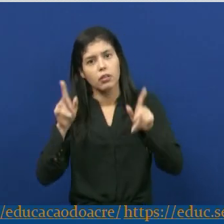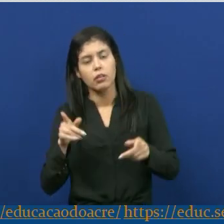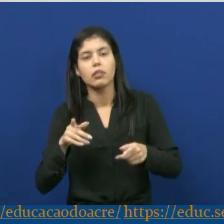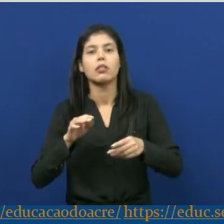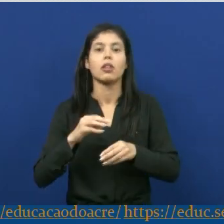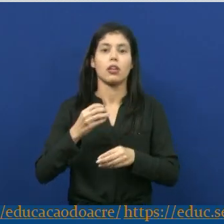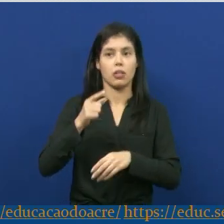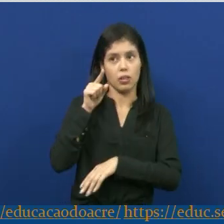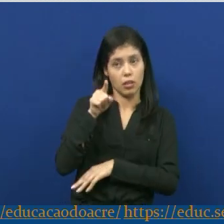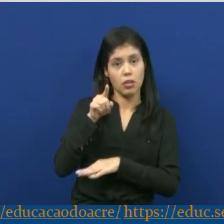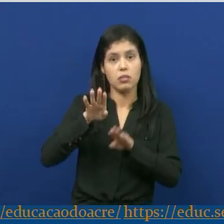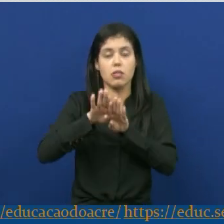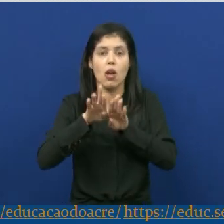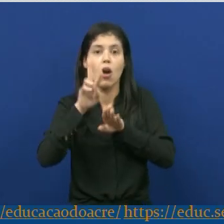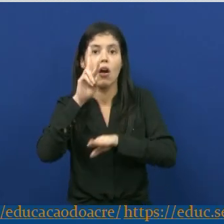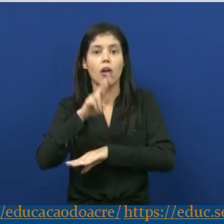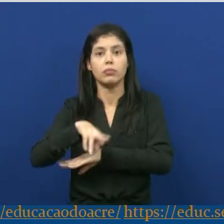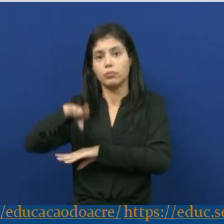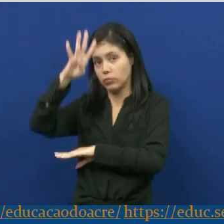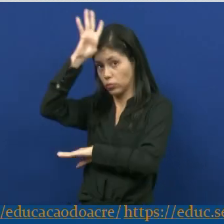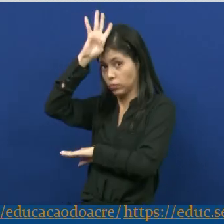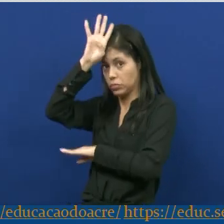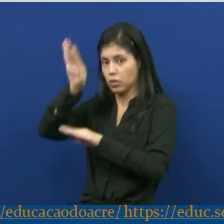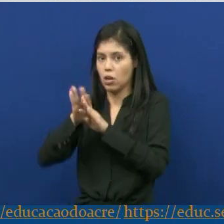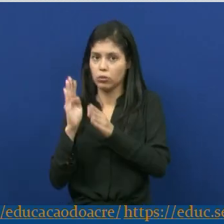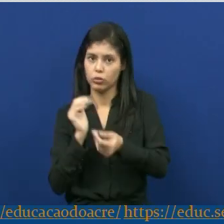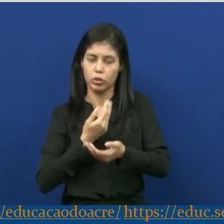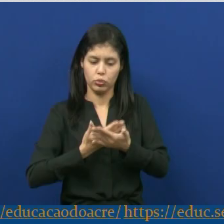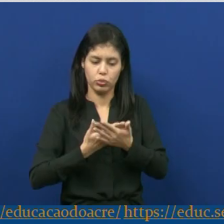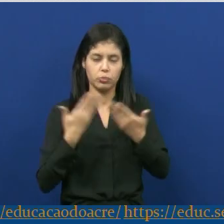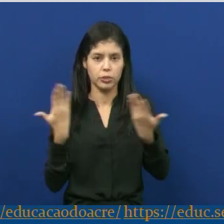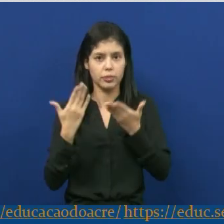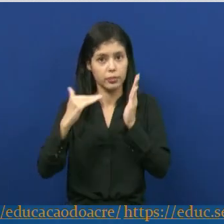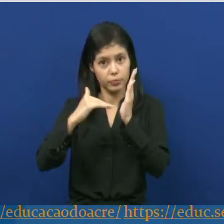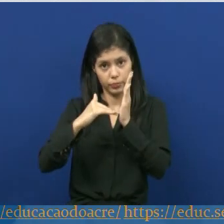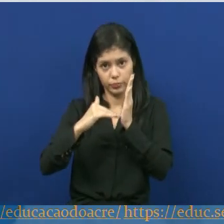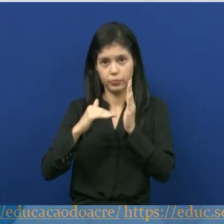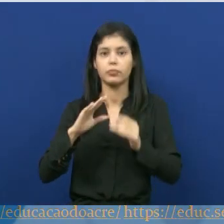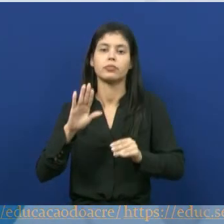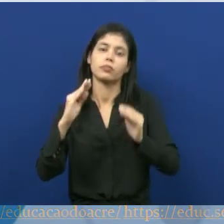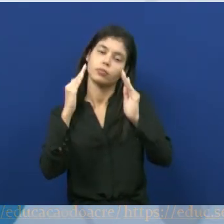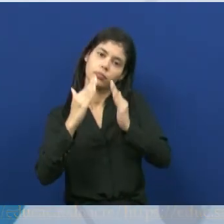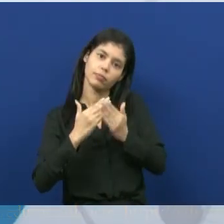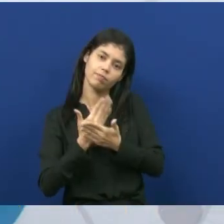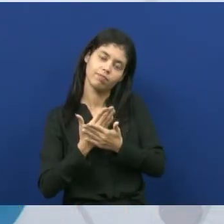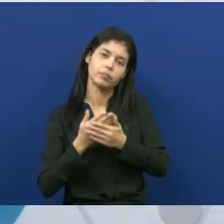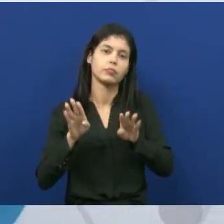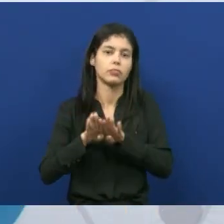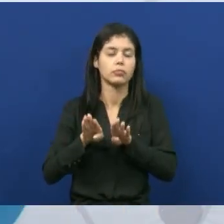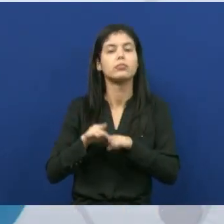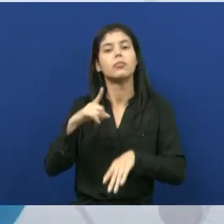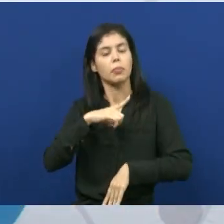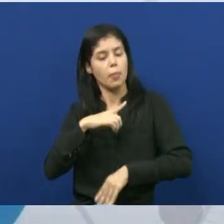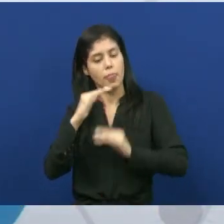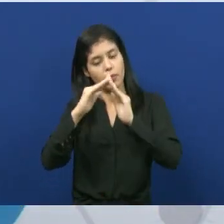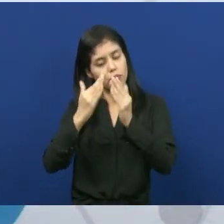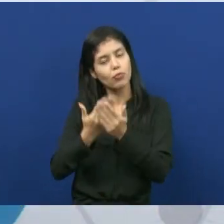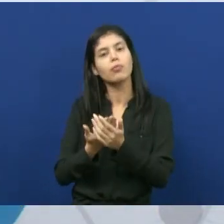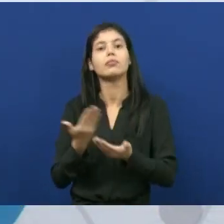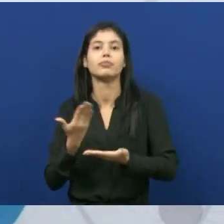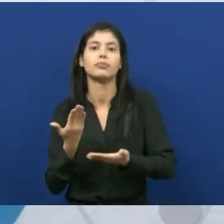situações essa sistema de numeração romano estudamos até hoje na nossas escolas a nossa sala de aula